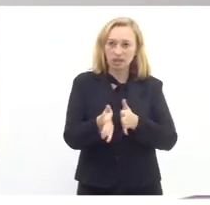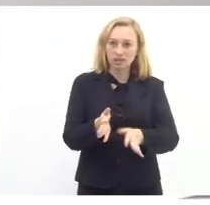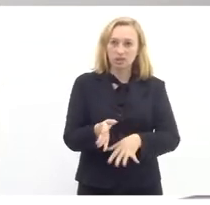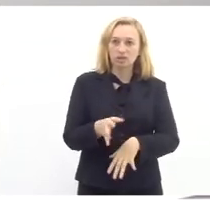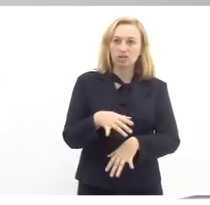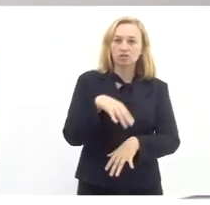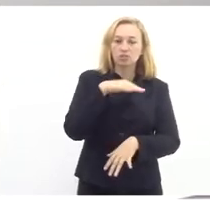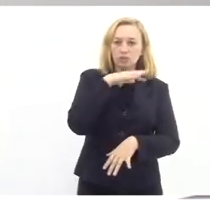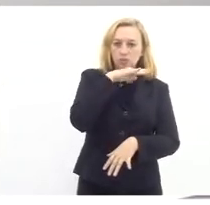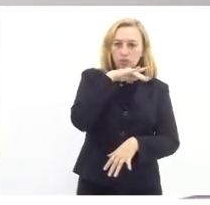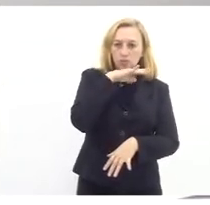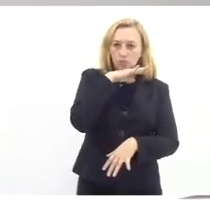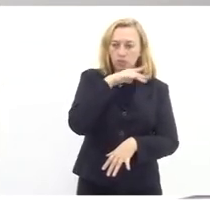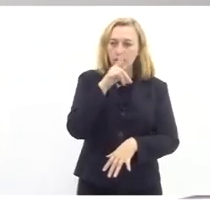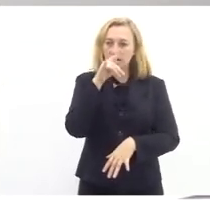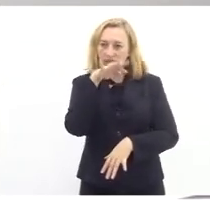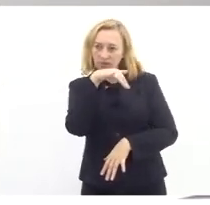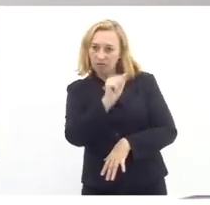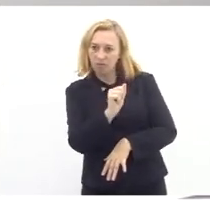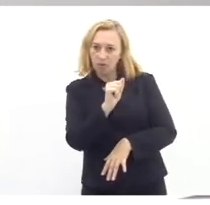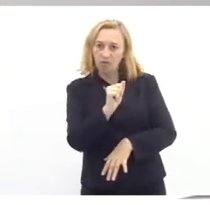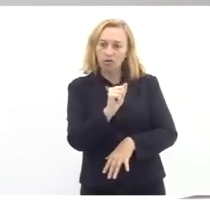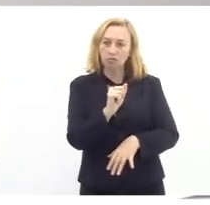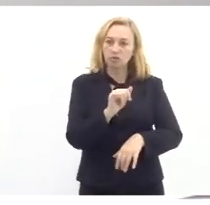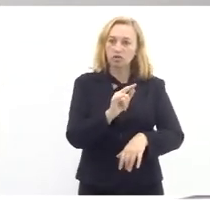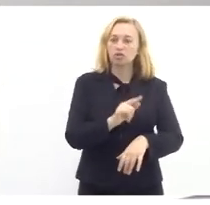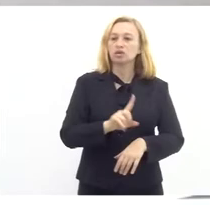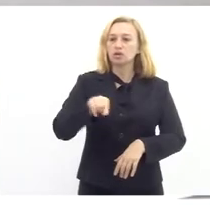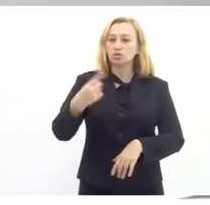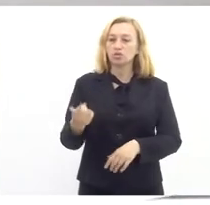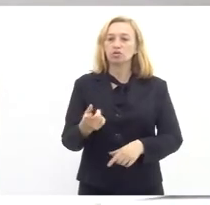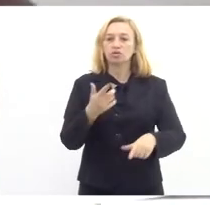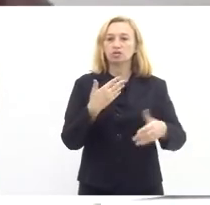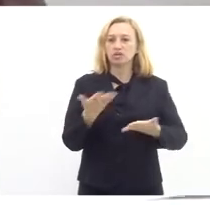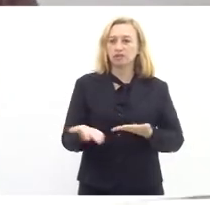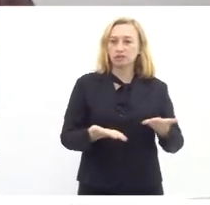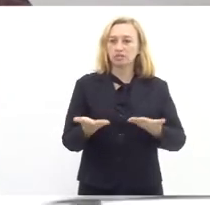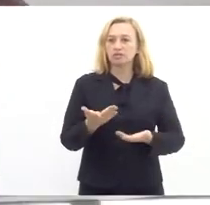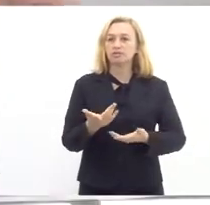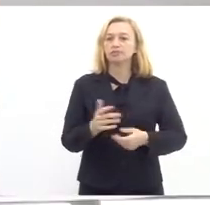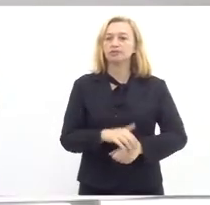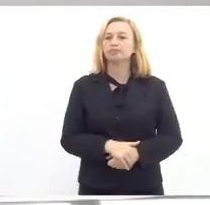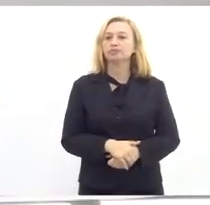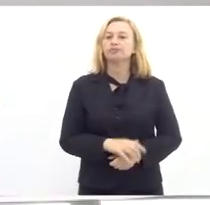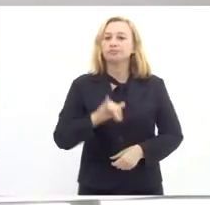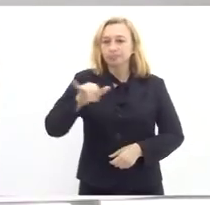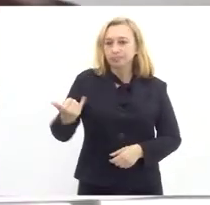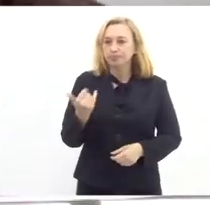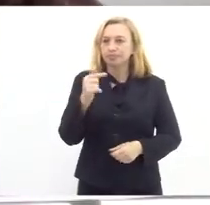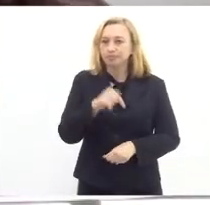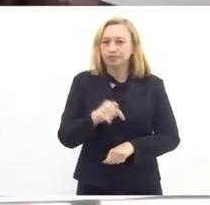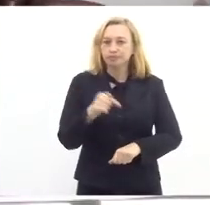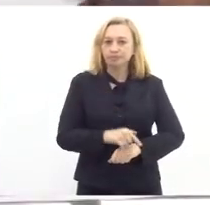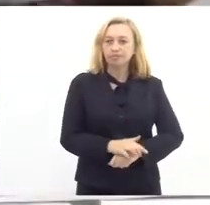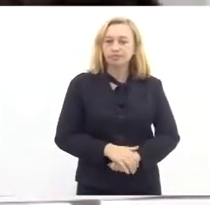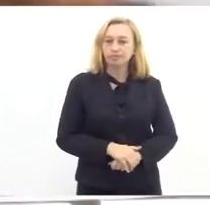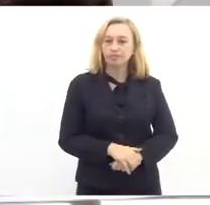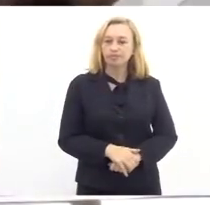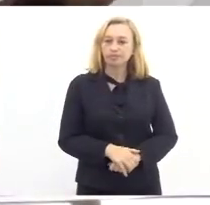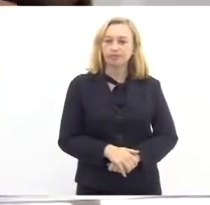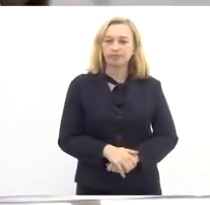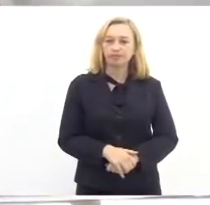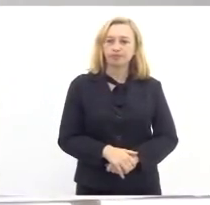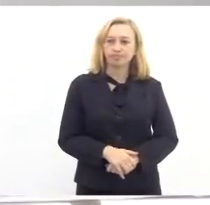nas estações, precariedade das composições e outros serviços. Aí eu queria aproveitar aqui